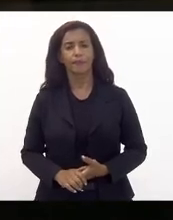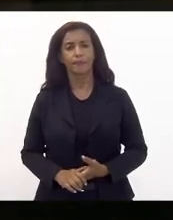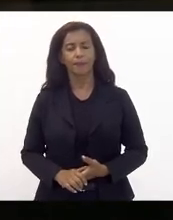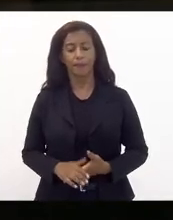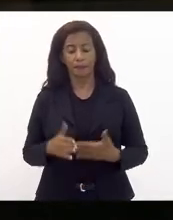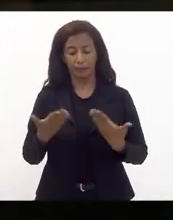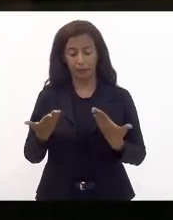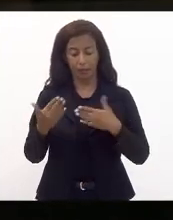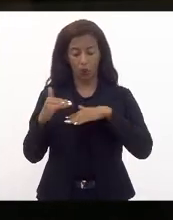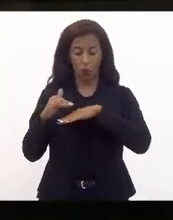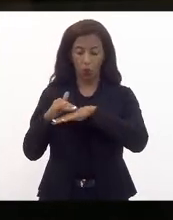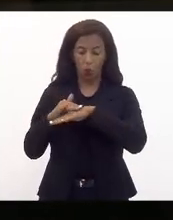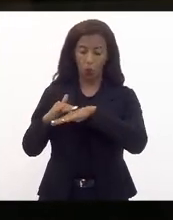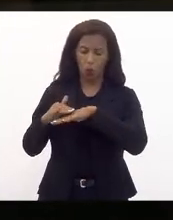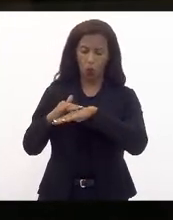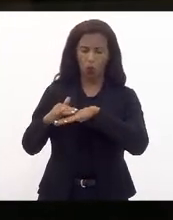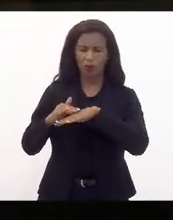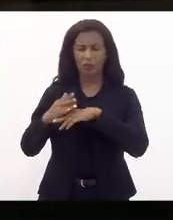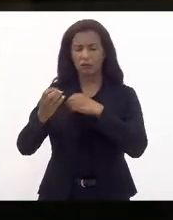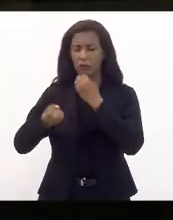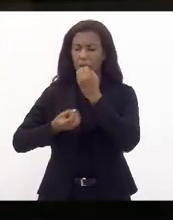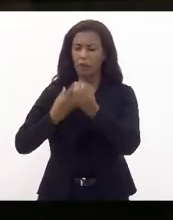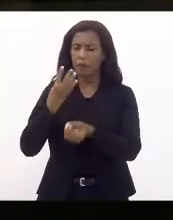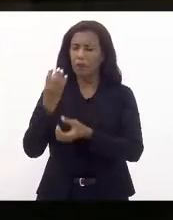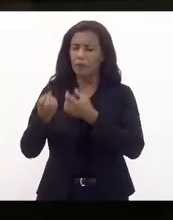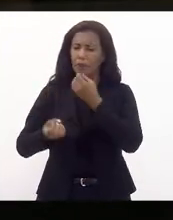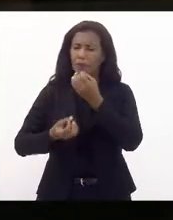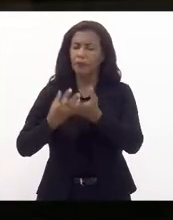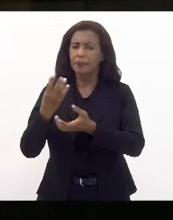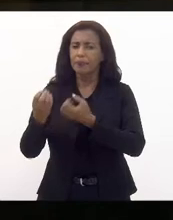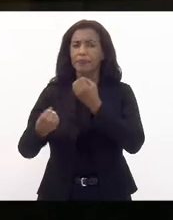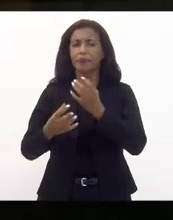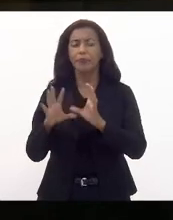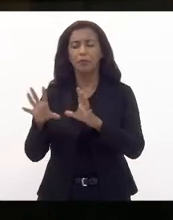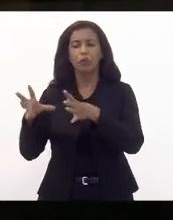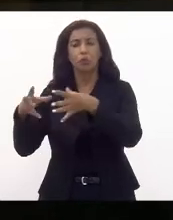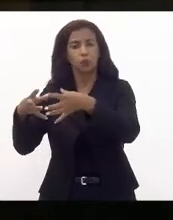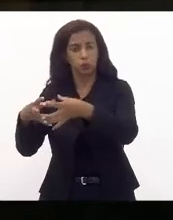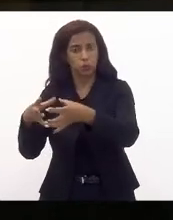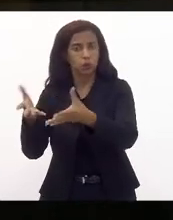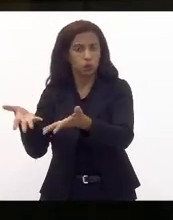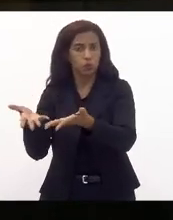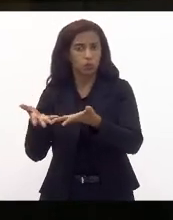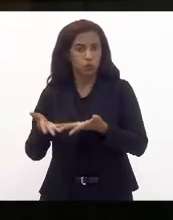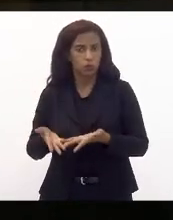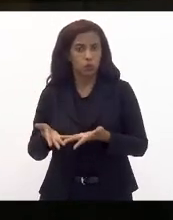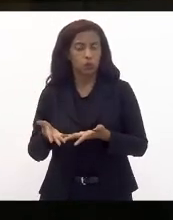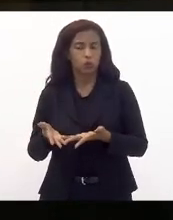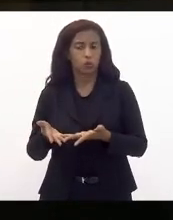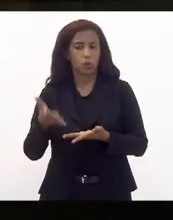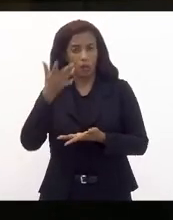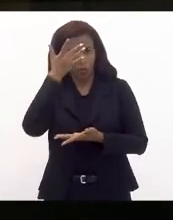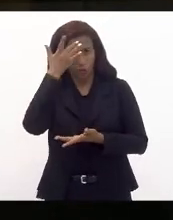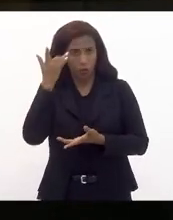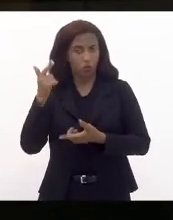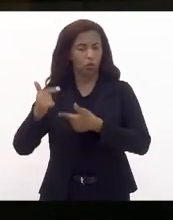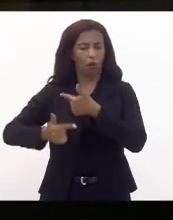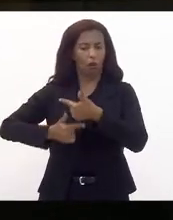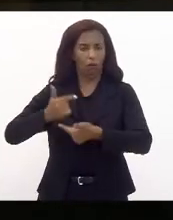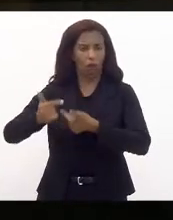nós conversamos depois de ouvir o relato dos fazedores de